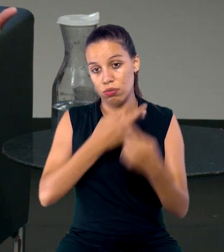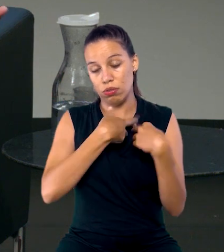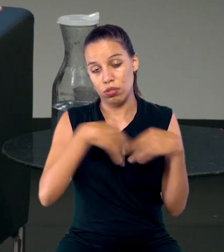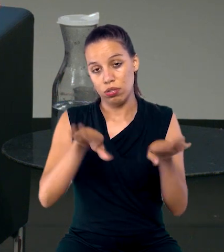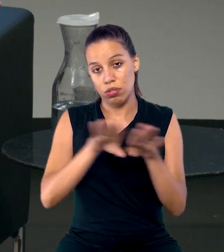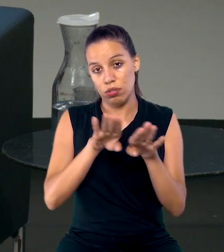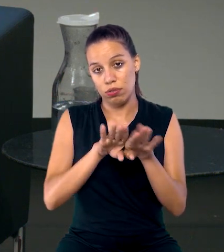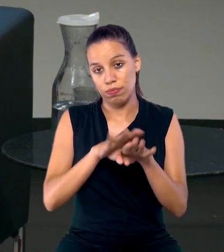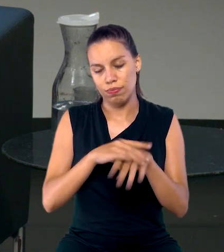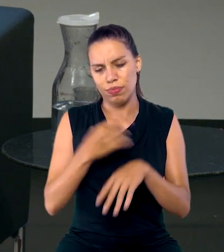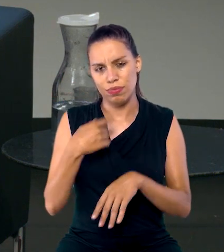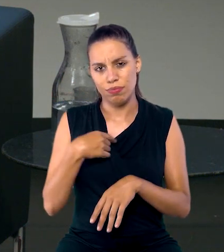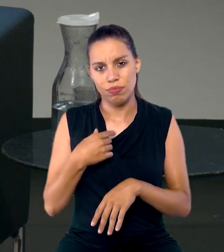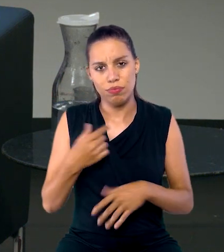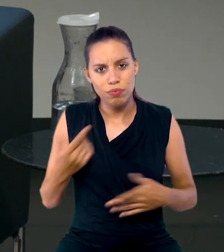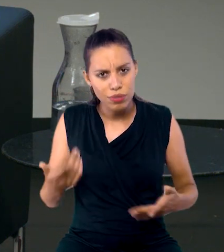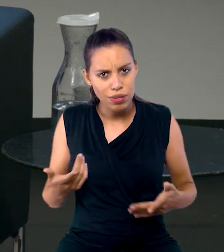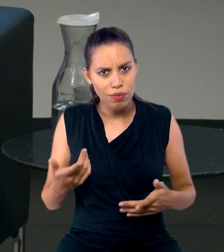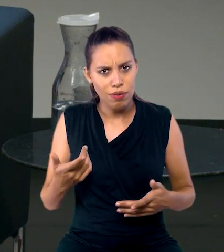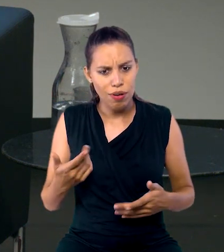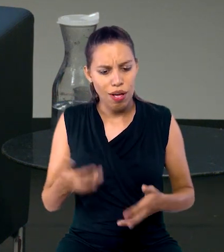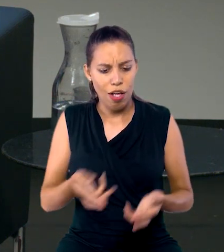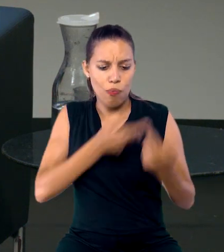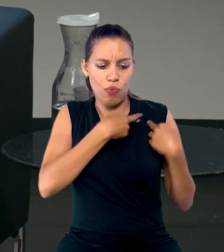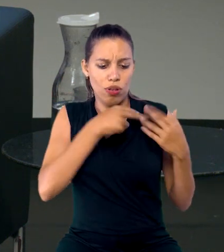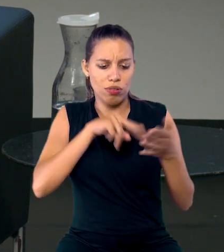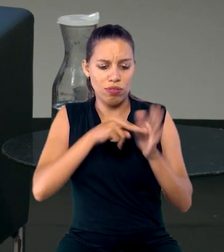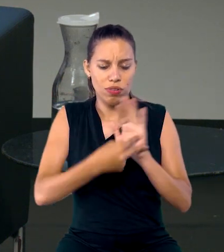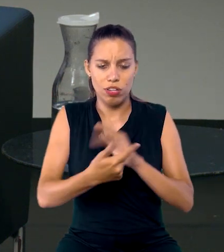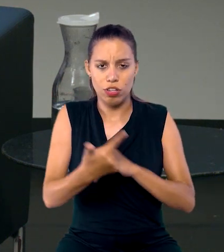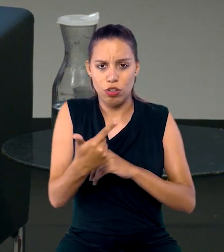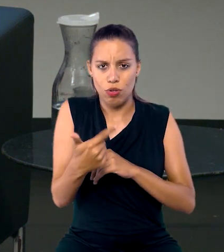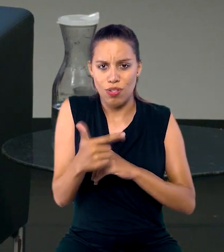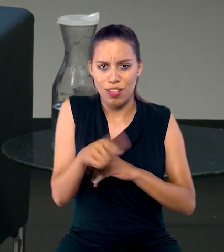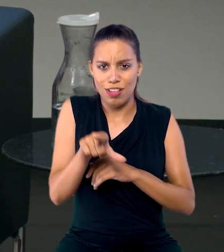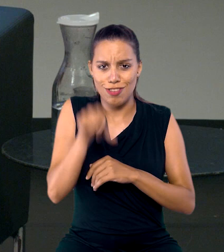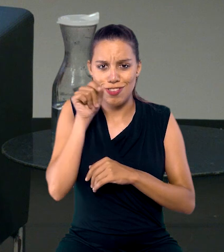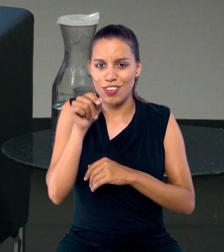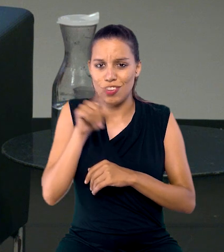dessa responsabilidade que eu acho que não se tem escolha de não agir.